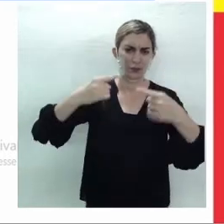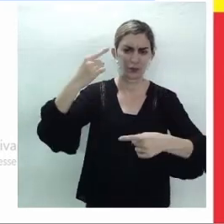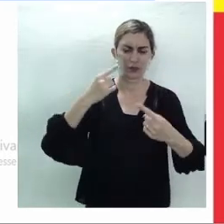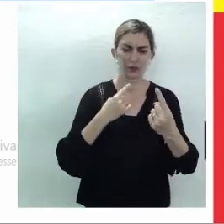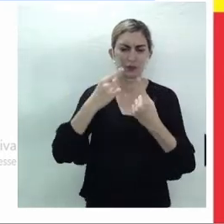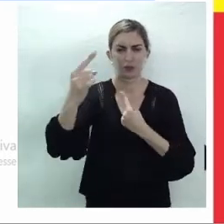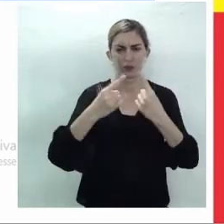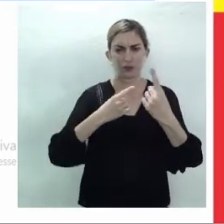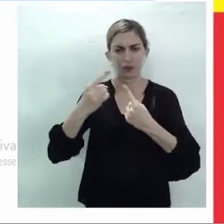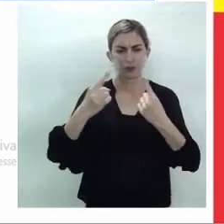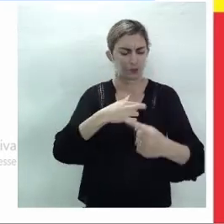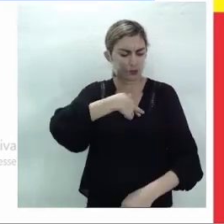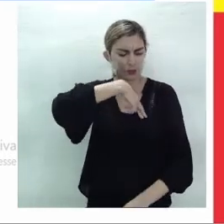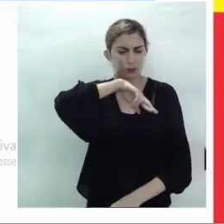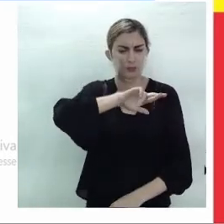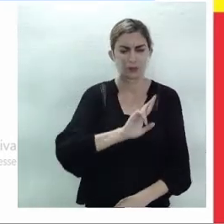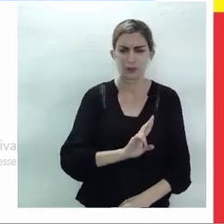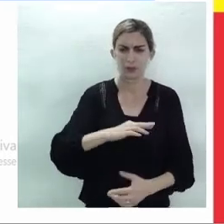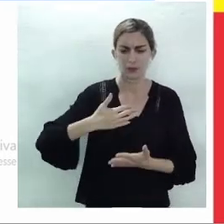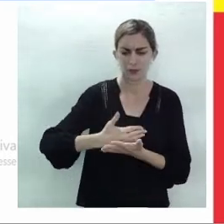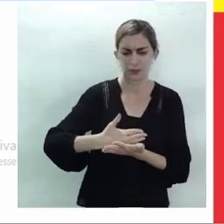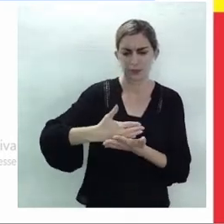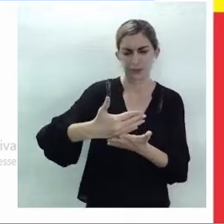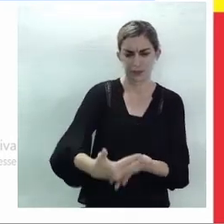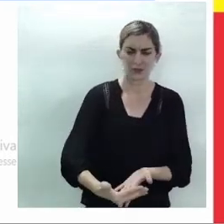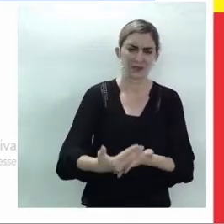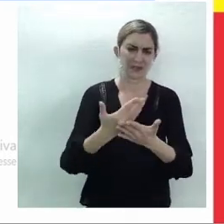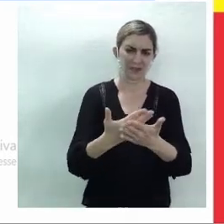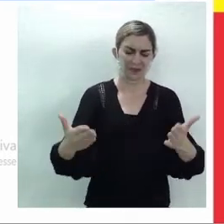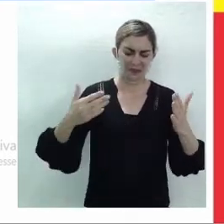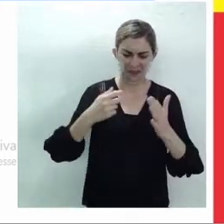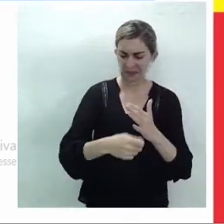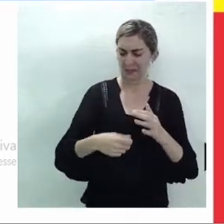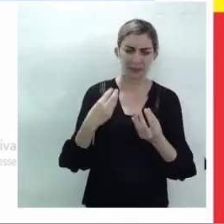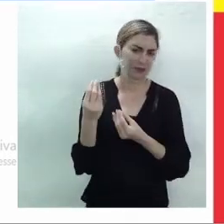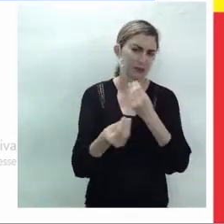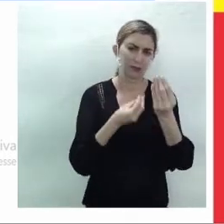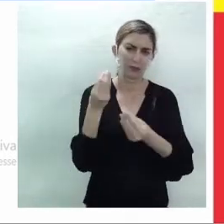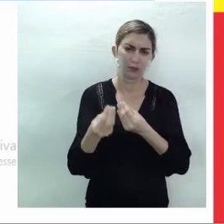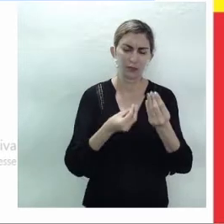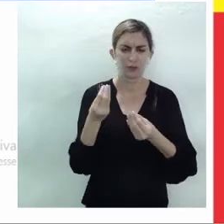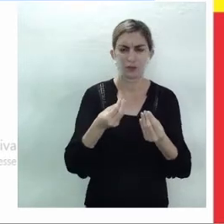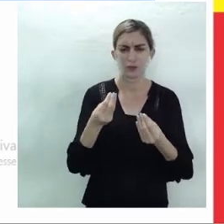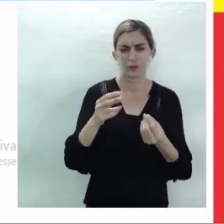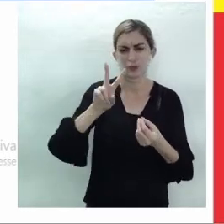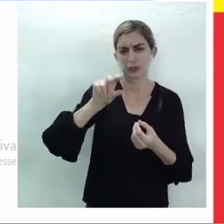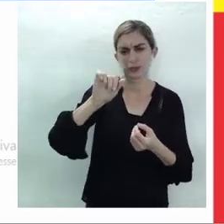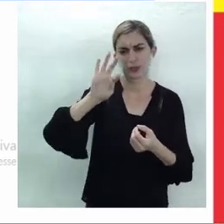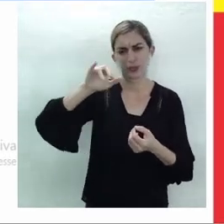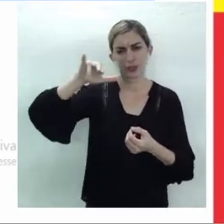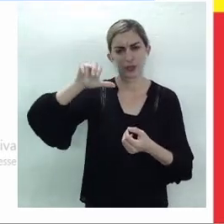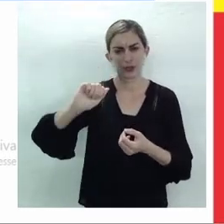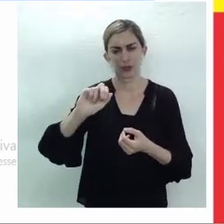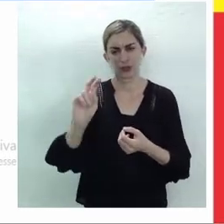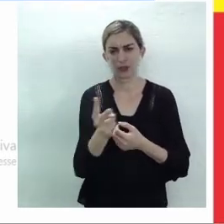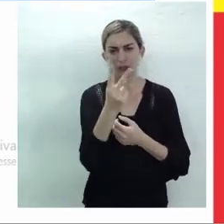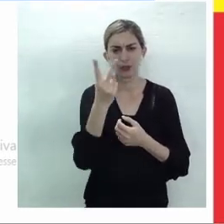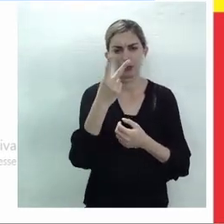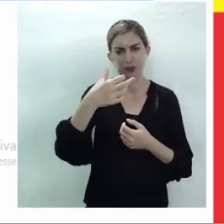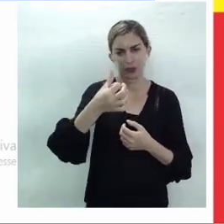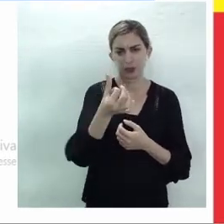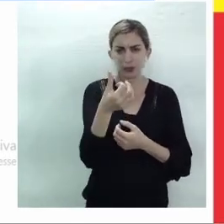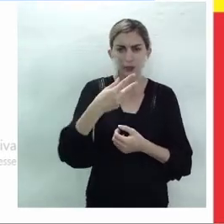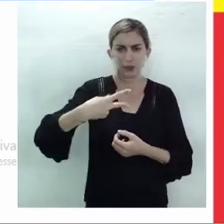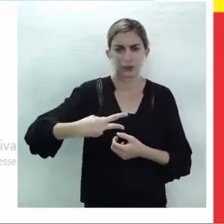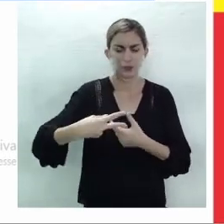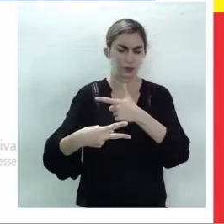diálogo interreligioso através de iniciativas como o Vaticano II, que foi 62